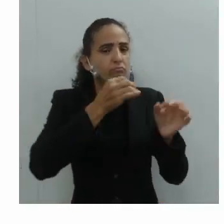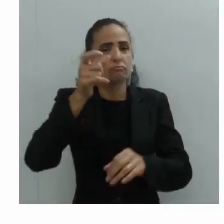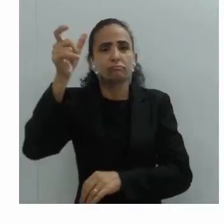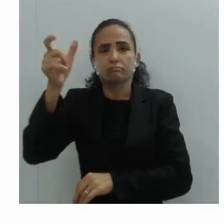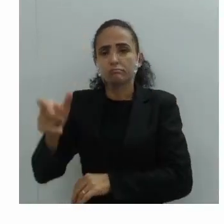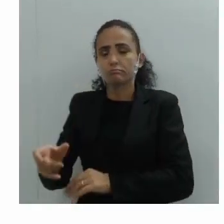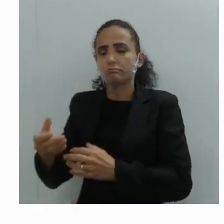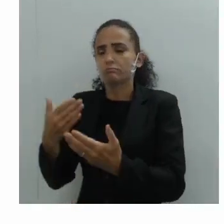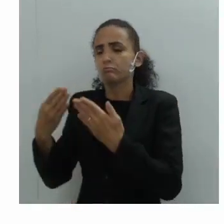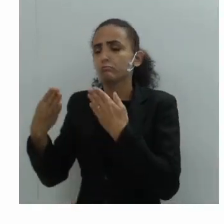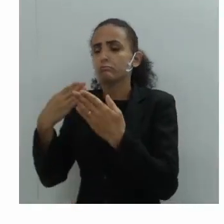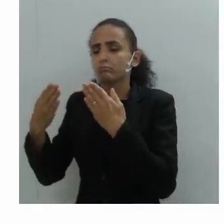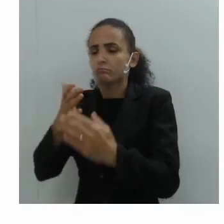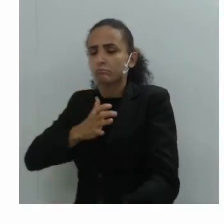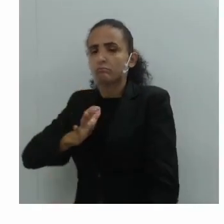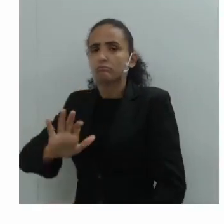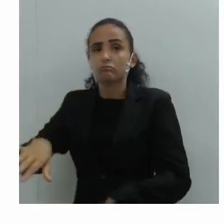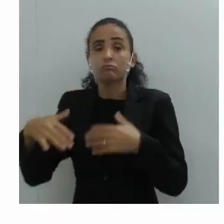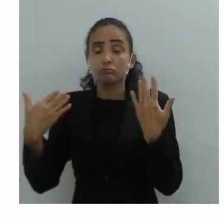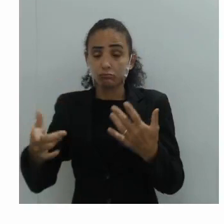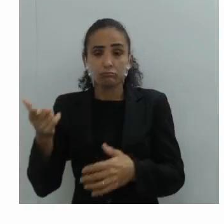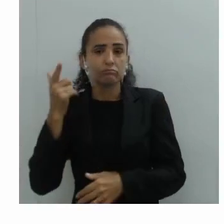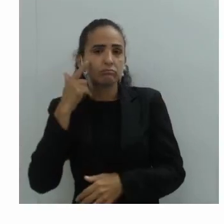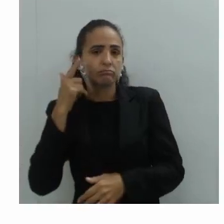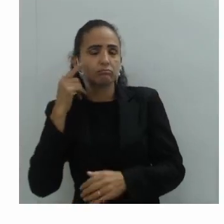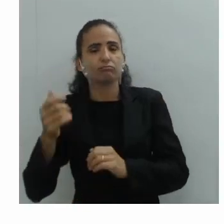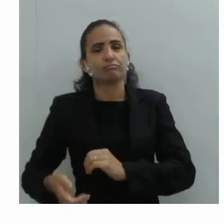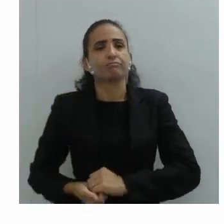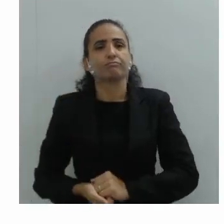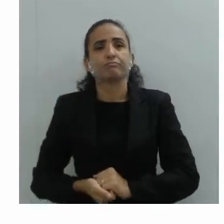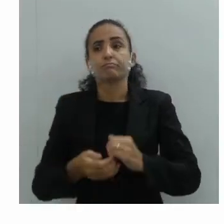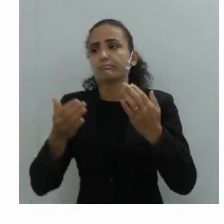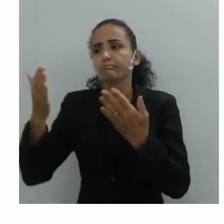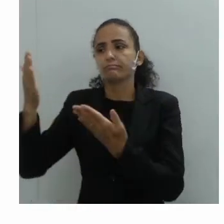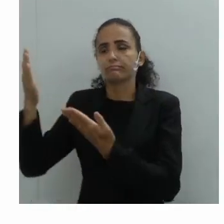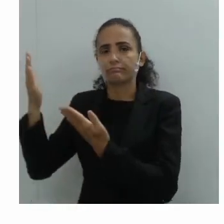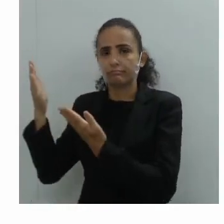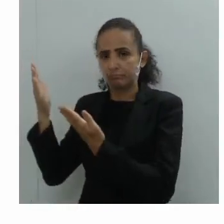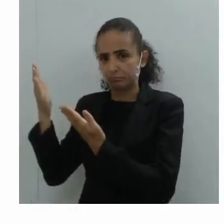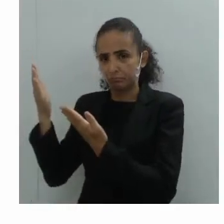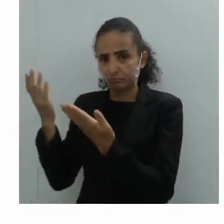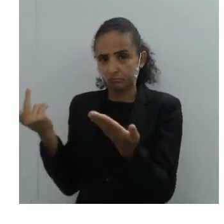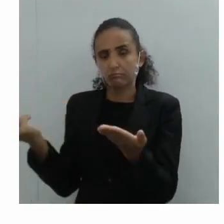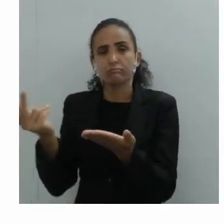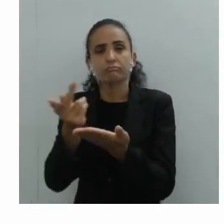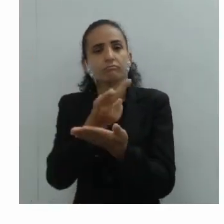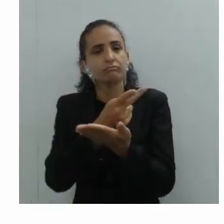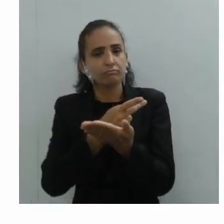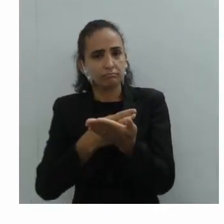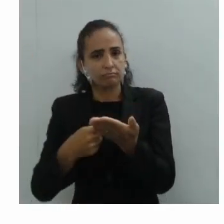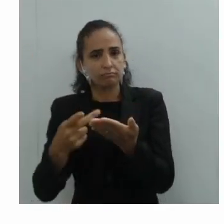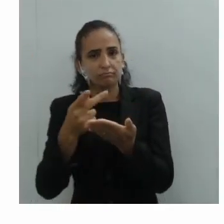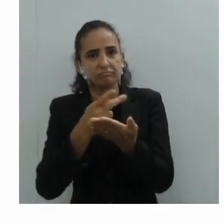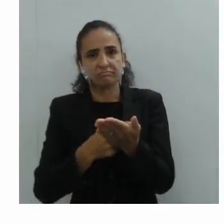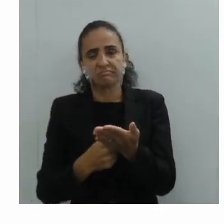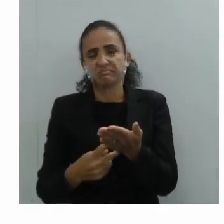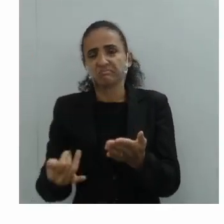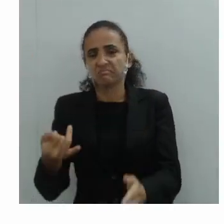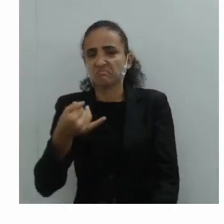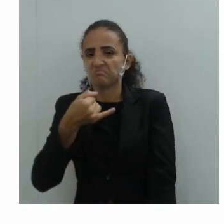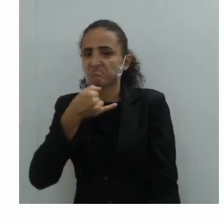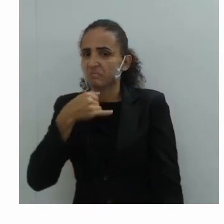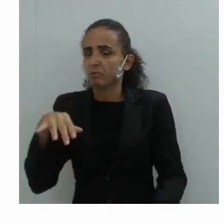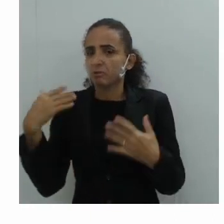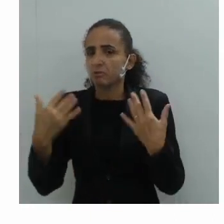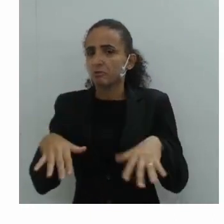ver o que é o discurso de ódio. Vamos ver? Aqui trago para vocês uma imagem, é uma imagem infeliz de